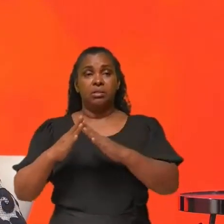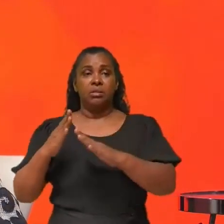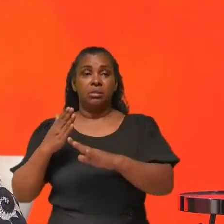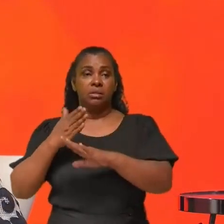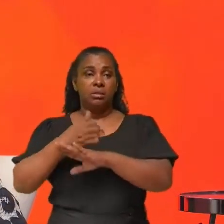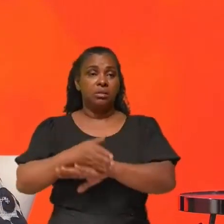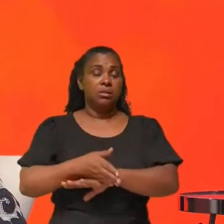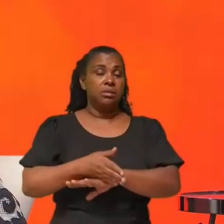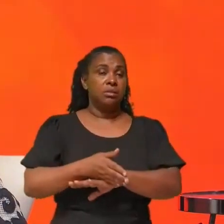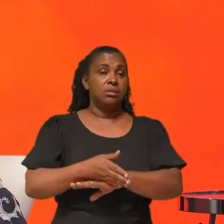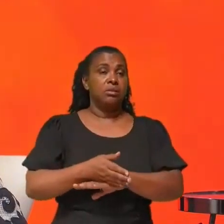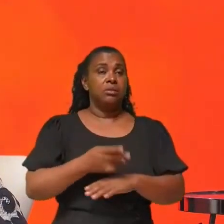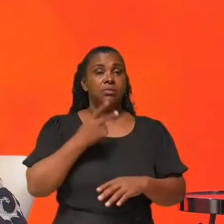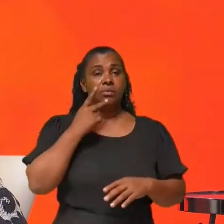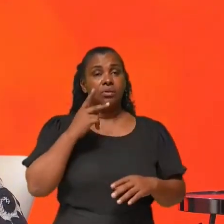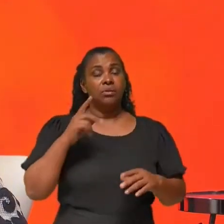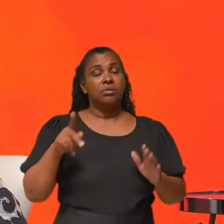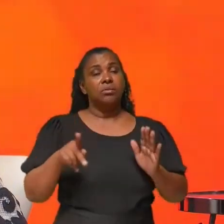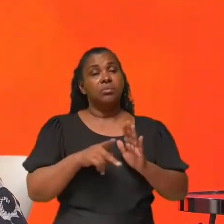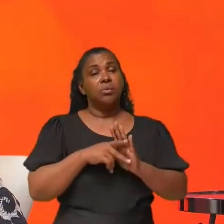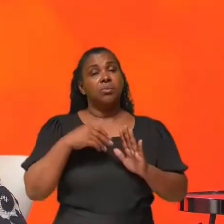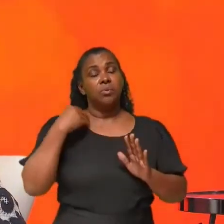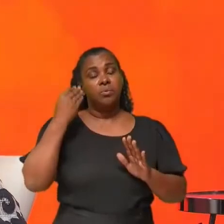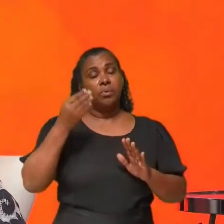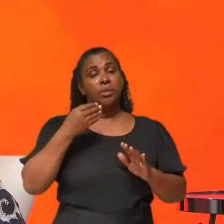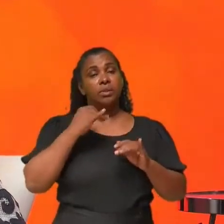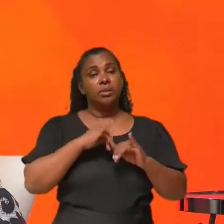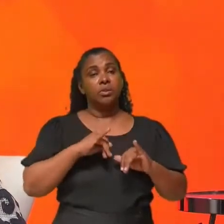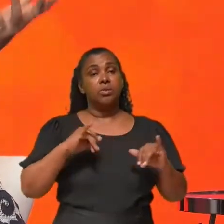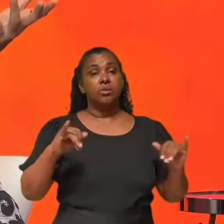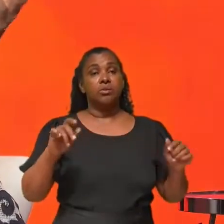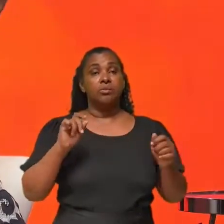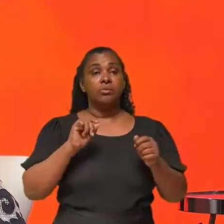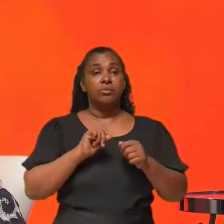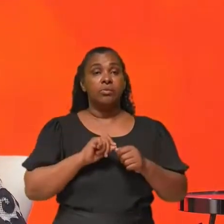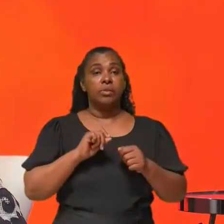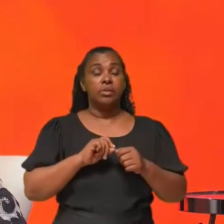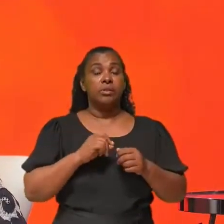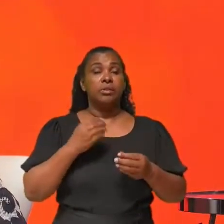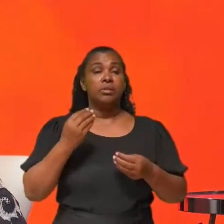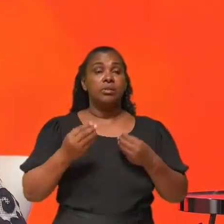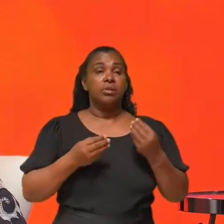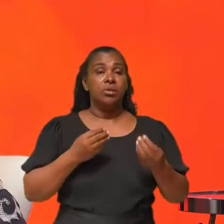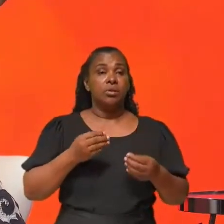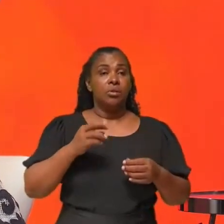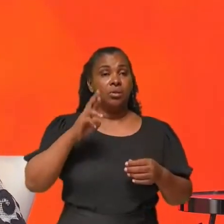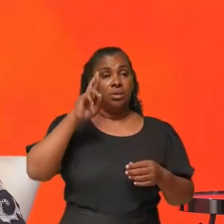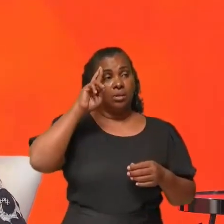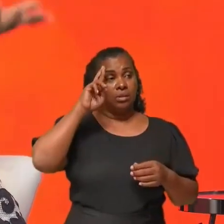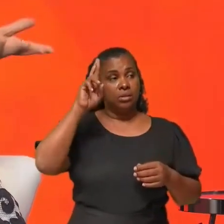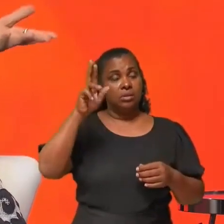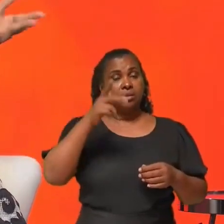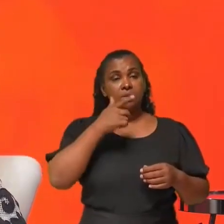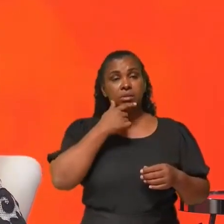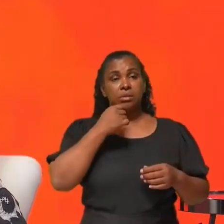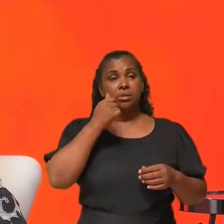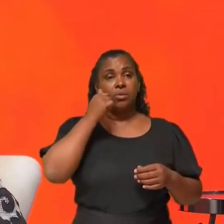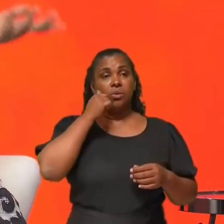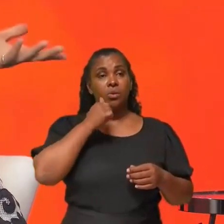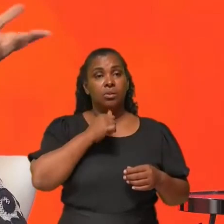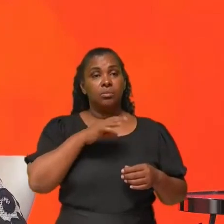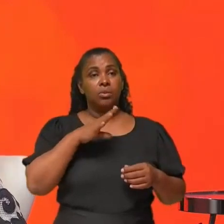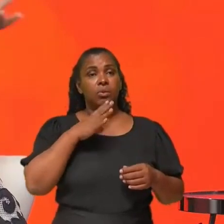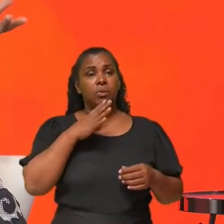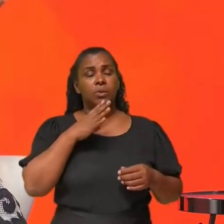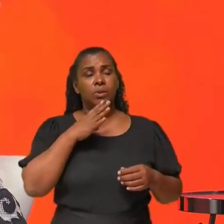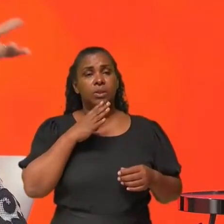de campanha, que foi ver que, por exemplo, as senhoras e os senhores me conheceram não pelo WhatsApp,